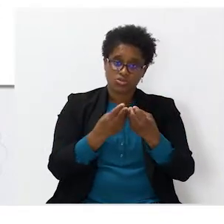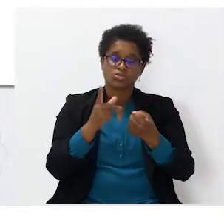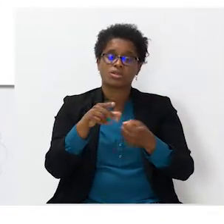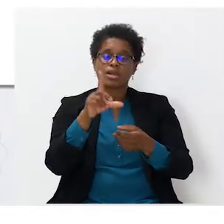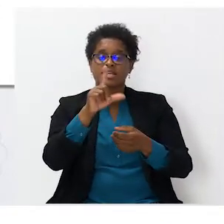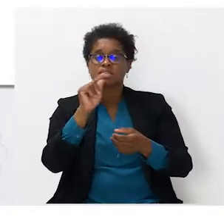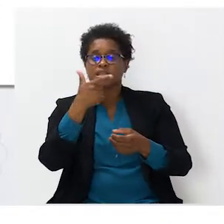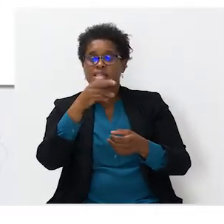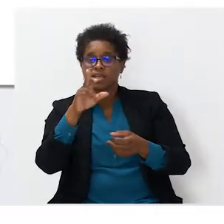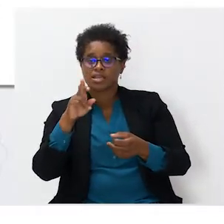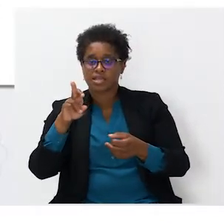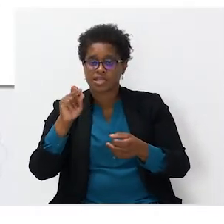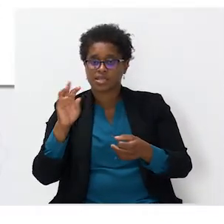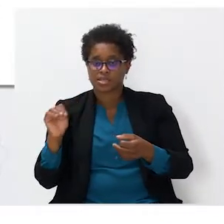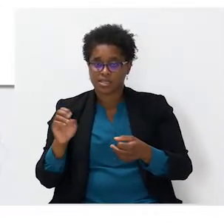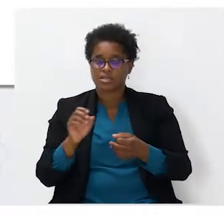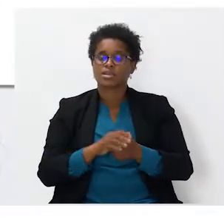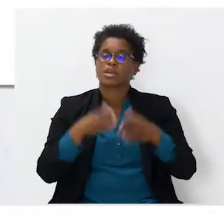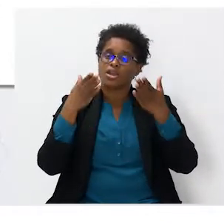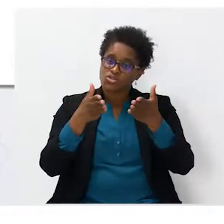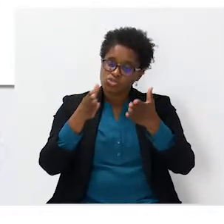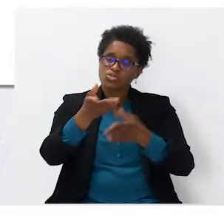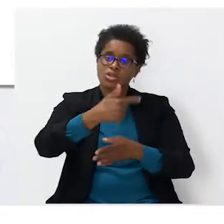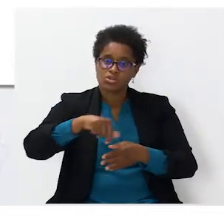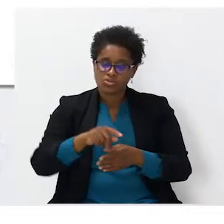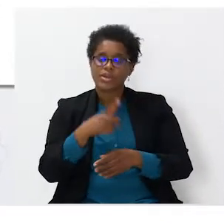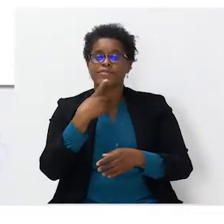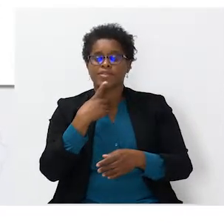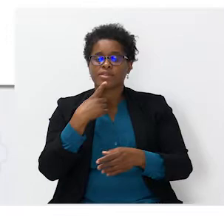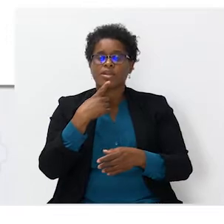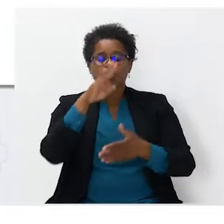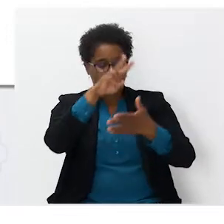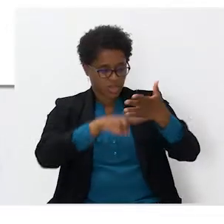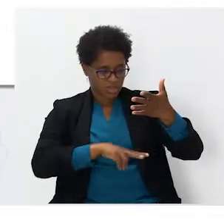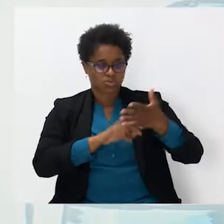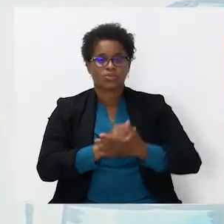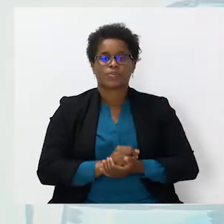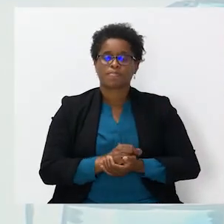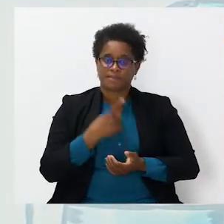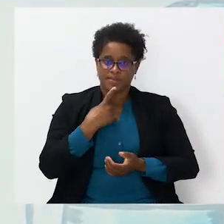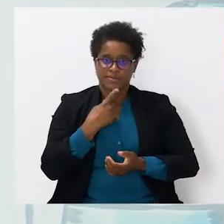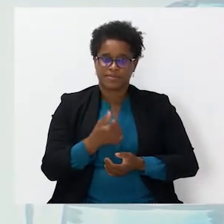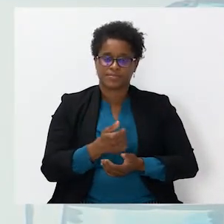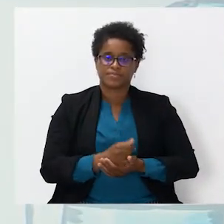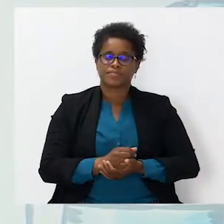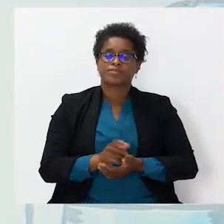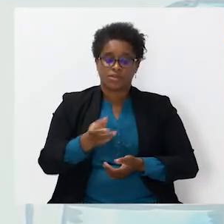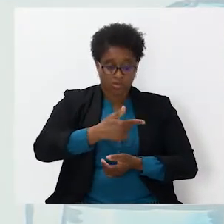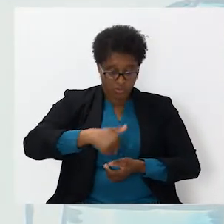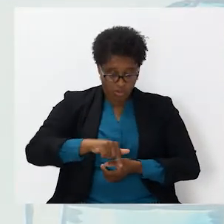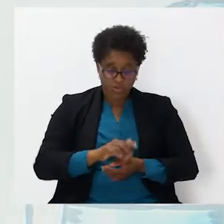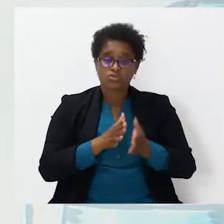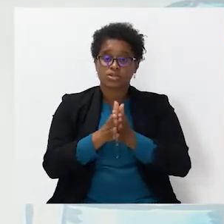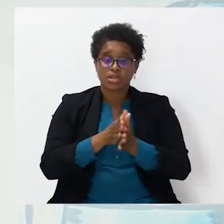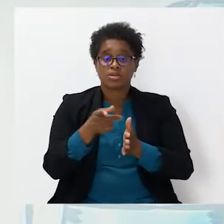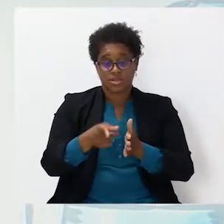às letras e nos ajudam a entender o texto. Entendido? Nós